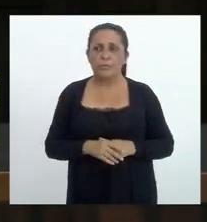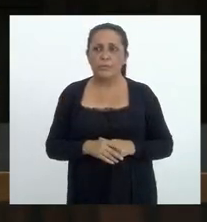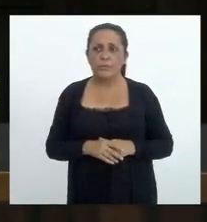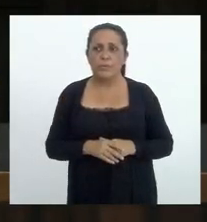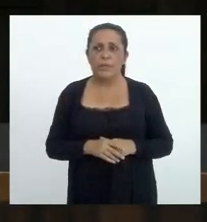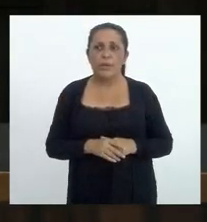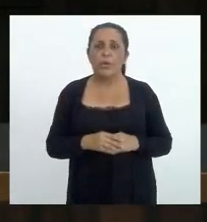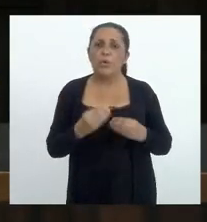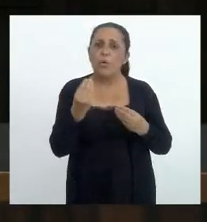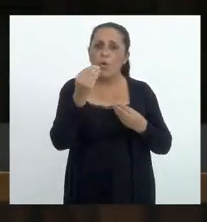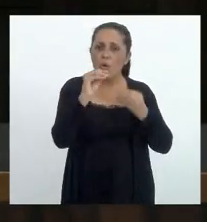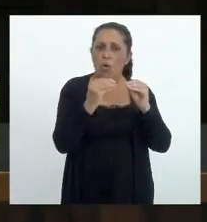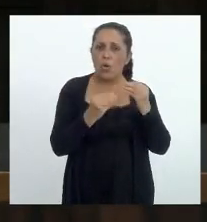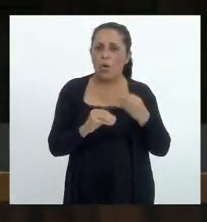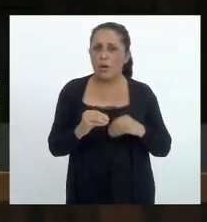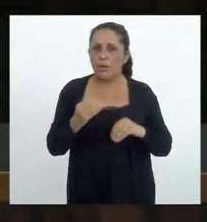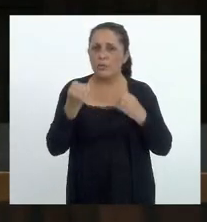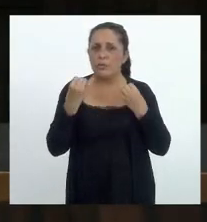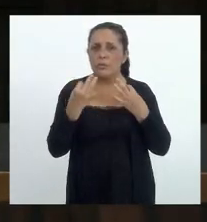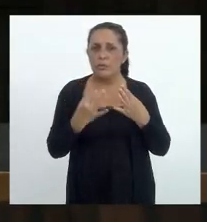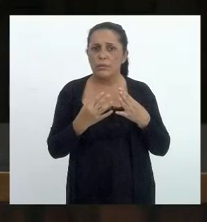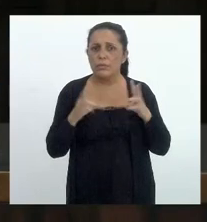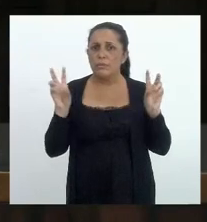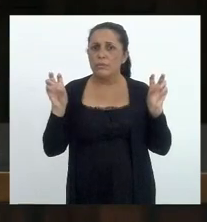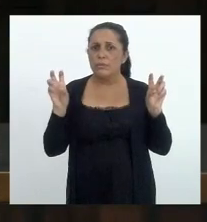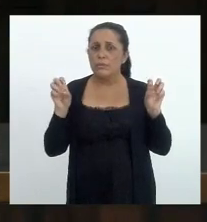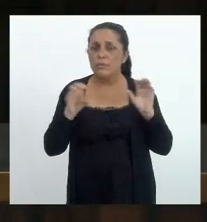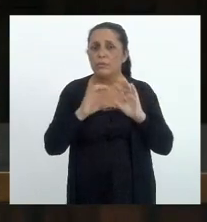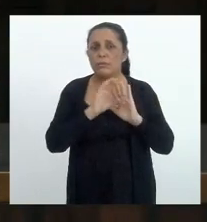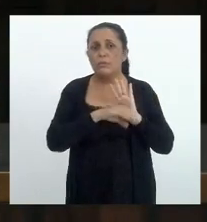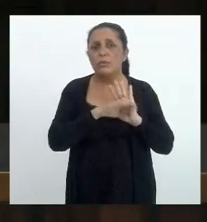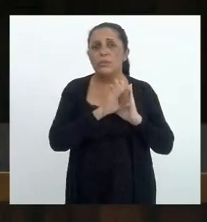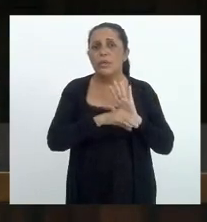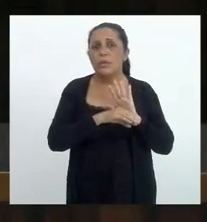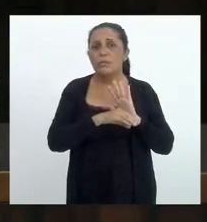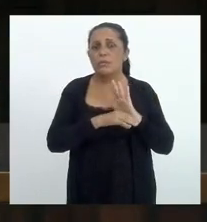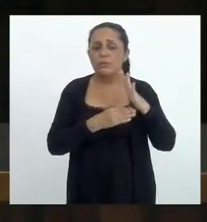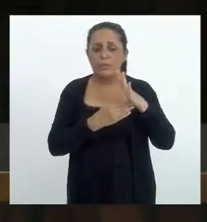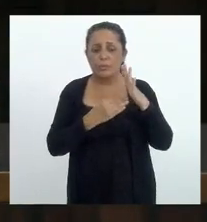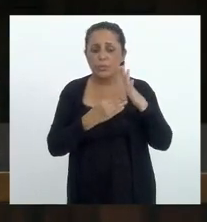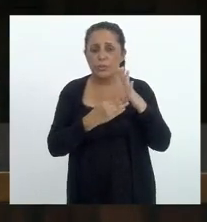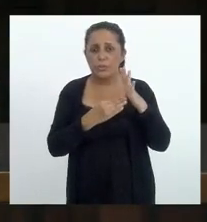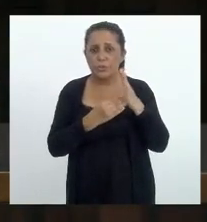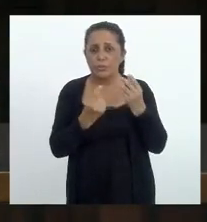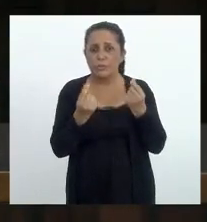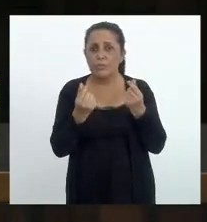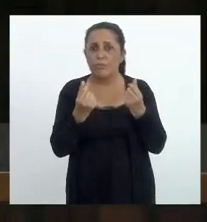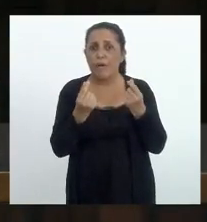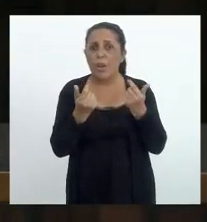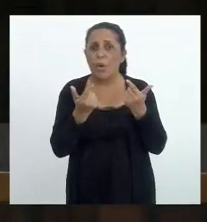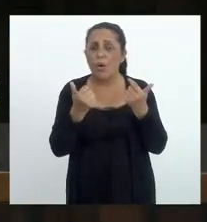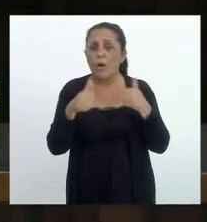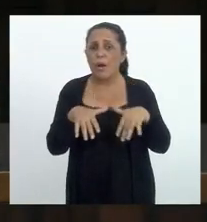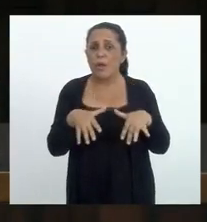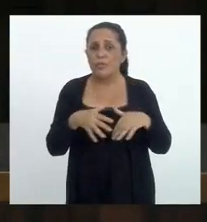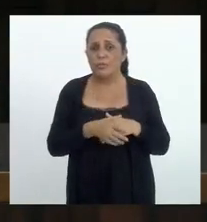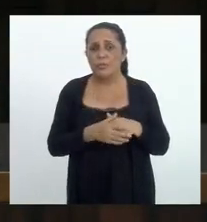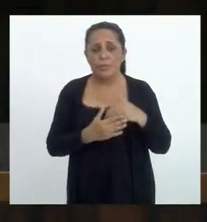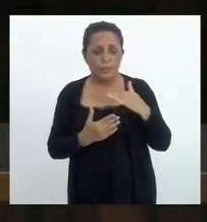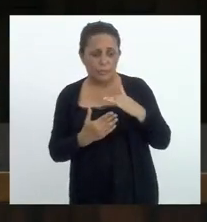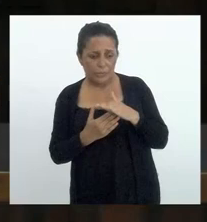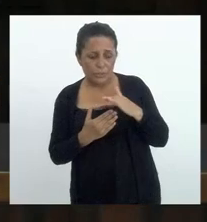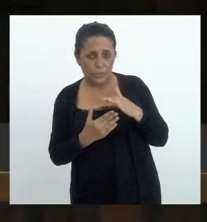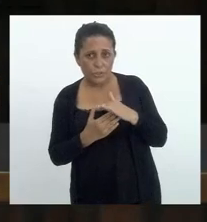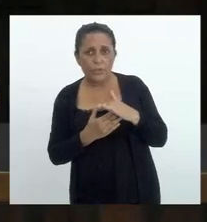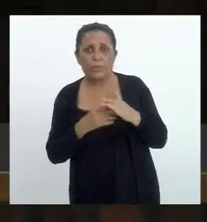ela coloca em questão o conceito do limite de teto de gastos, né? Porque o limite de teto